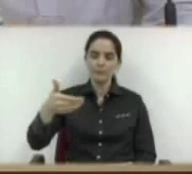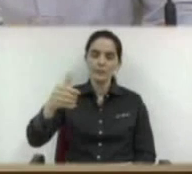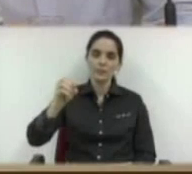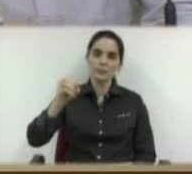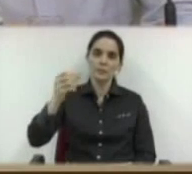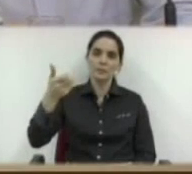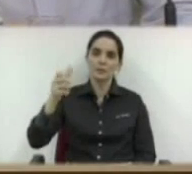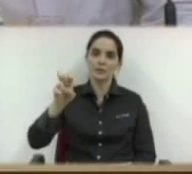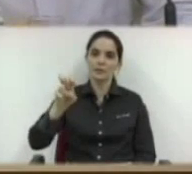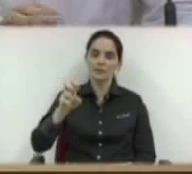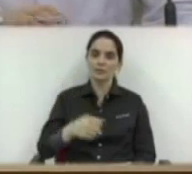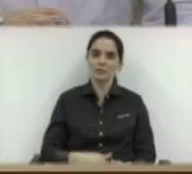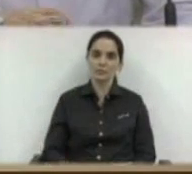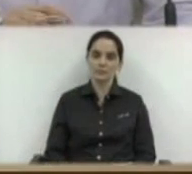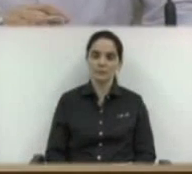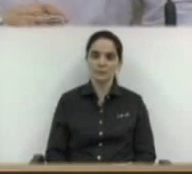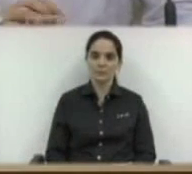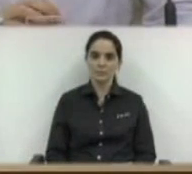156/2015.